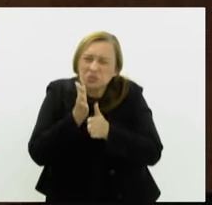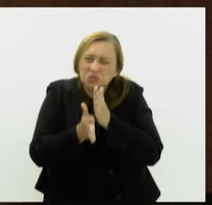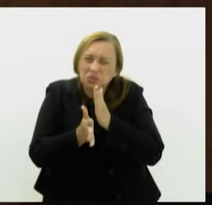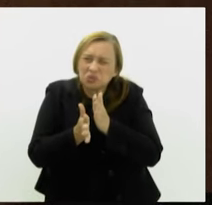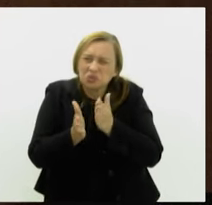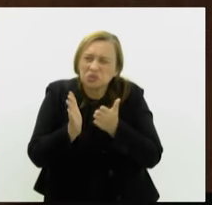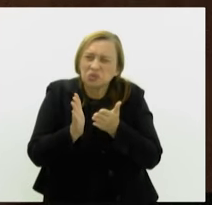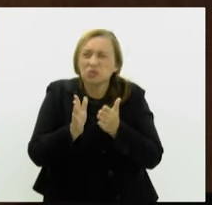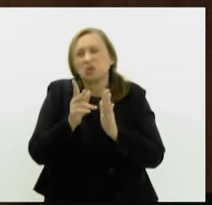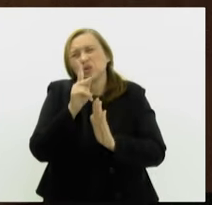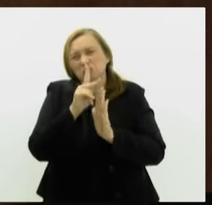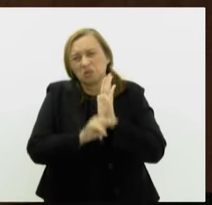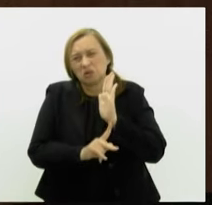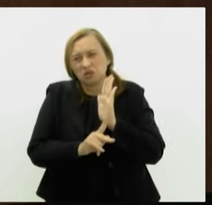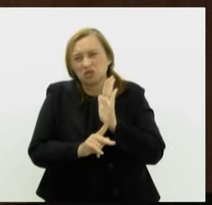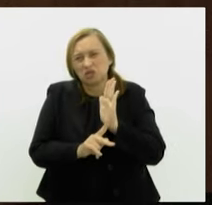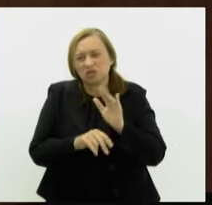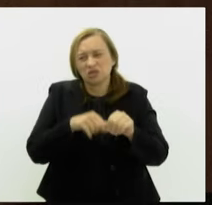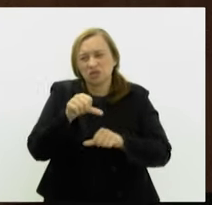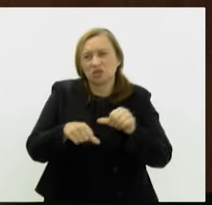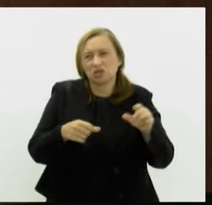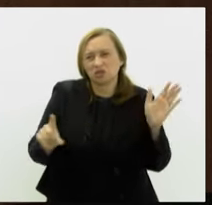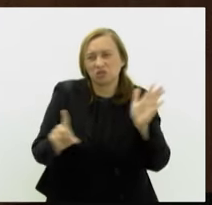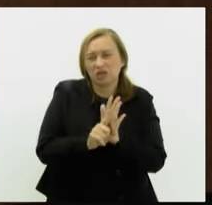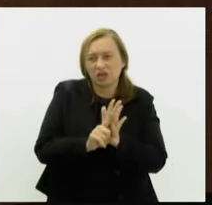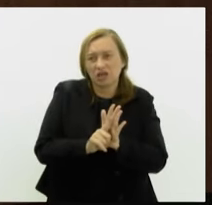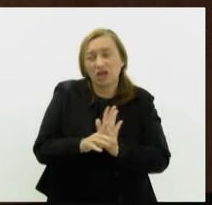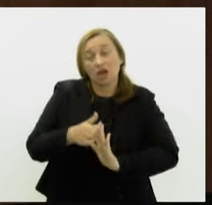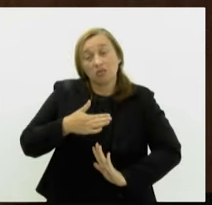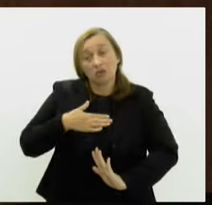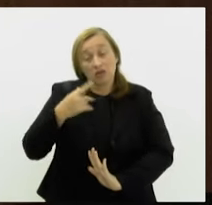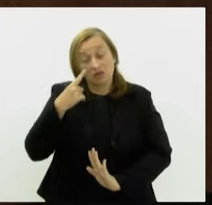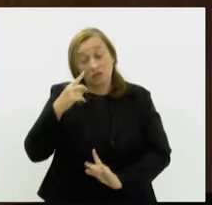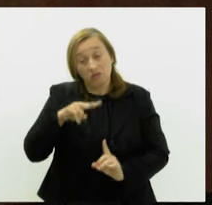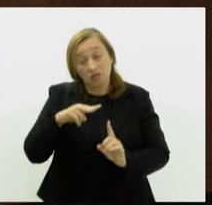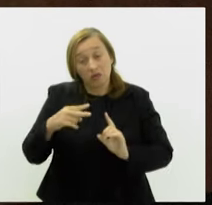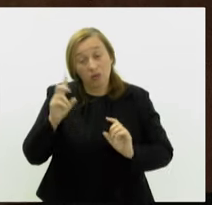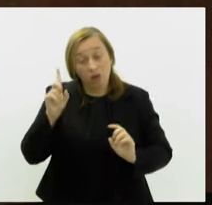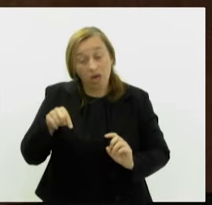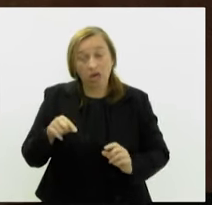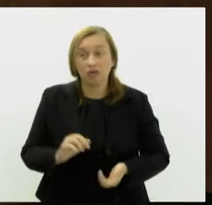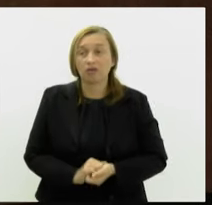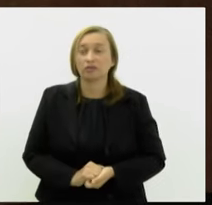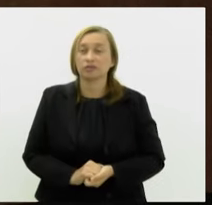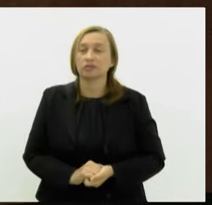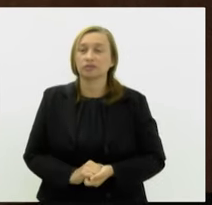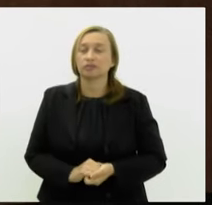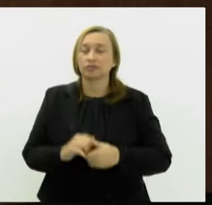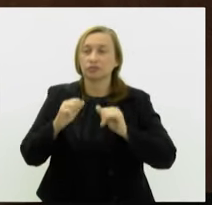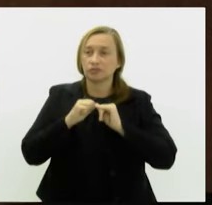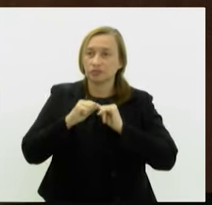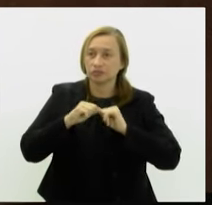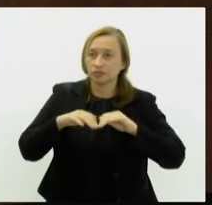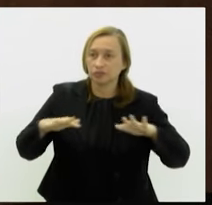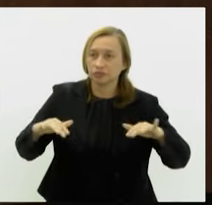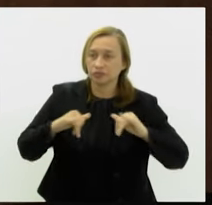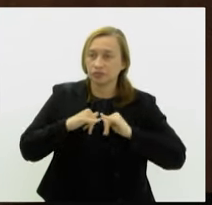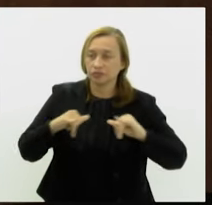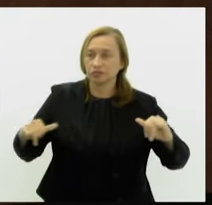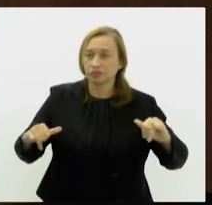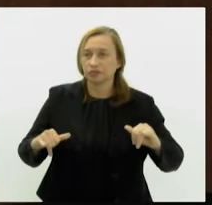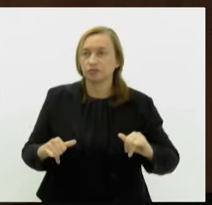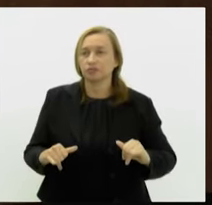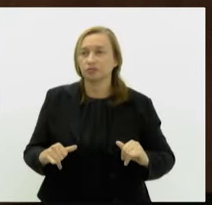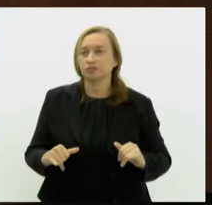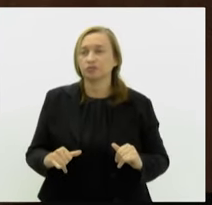projetos que se tornam leis. Aqui, a meu ver, seria mais adequado a divulgação